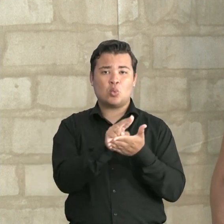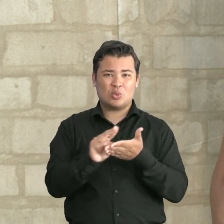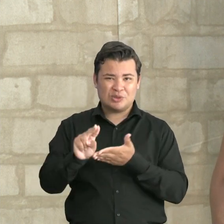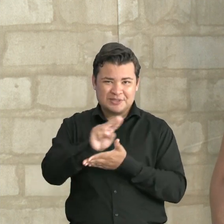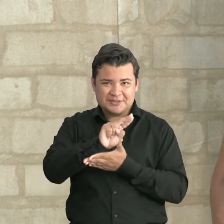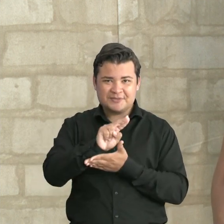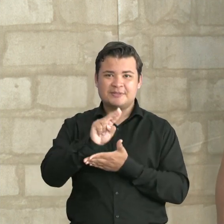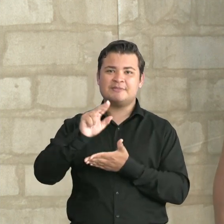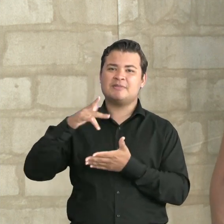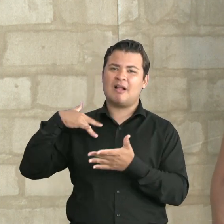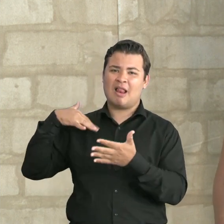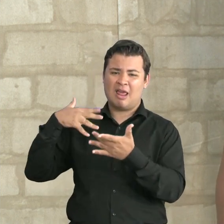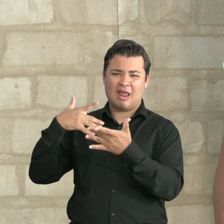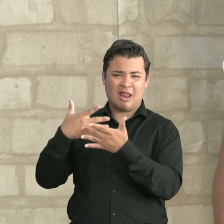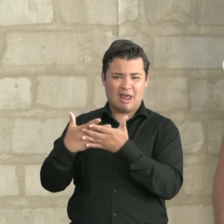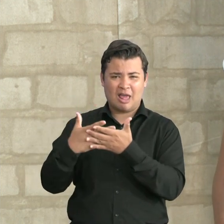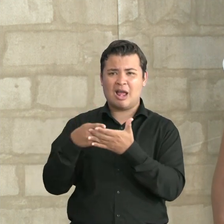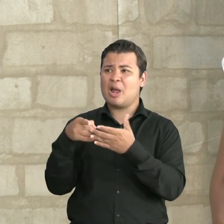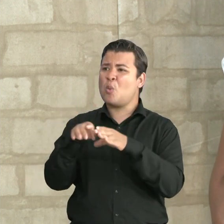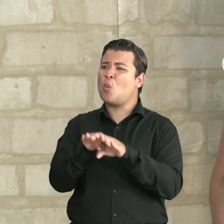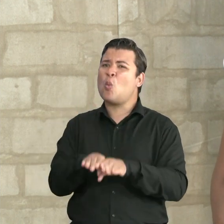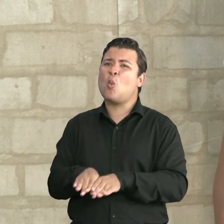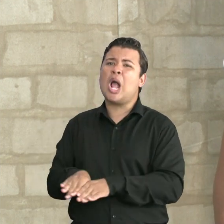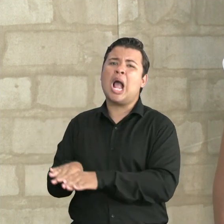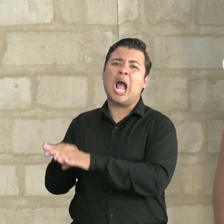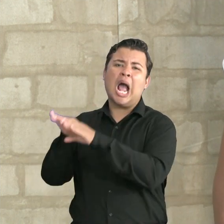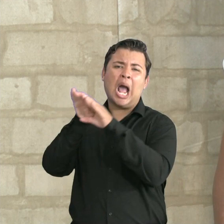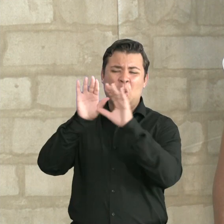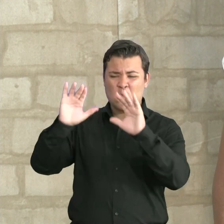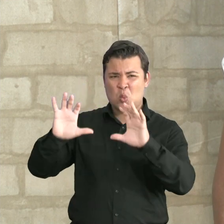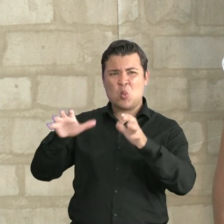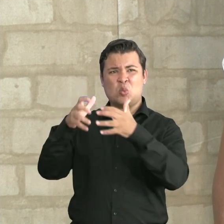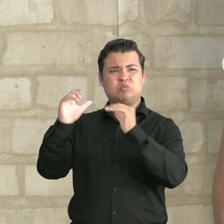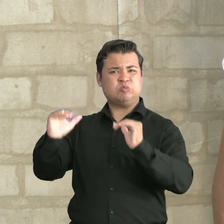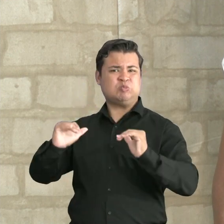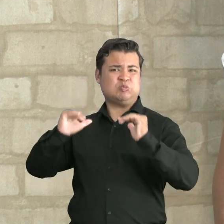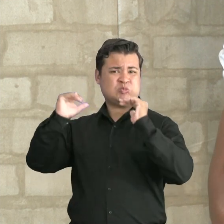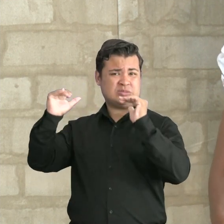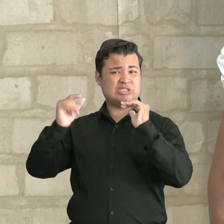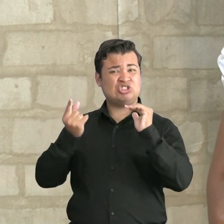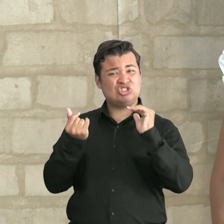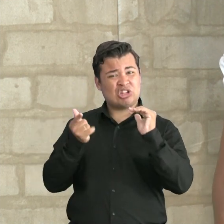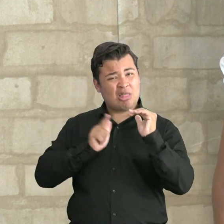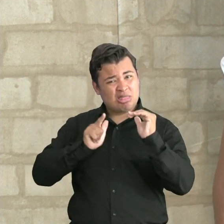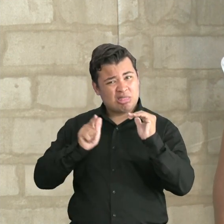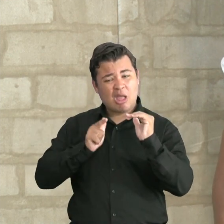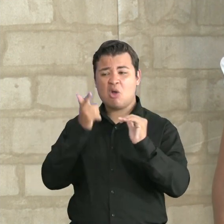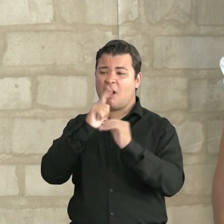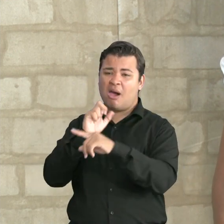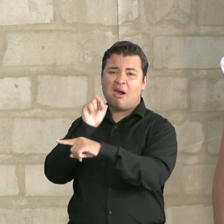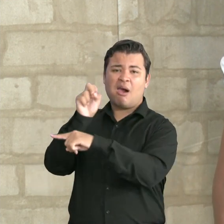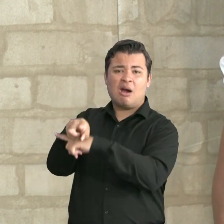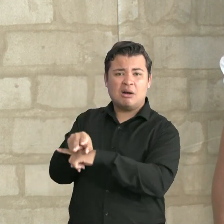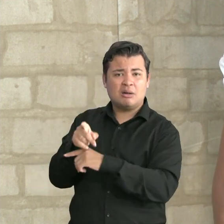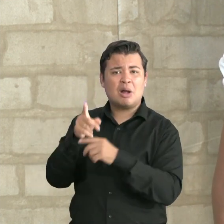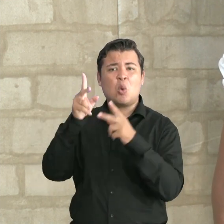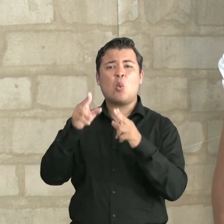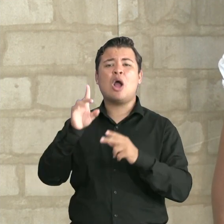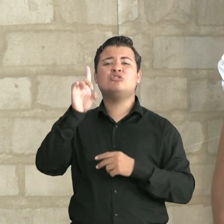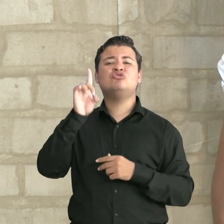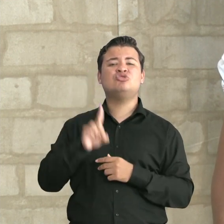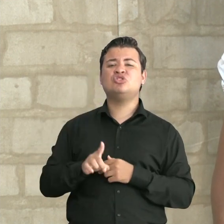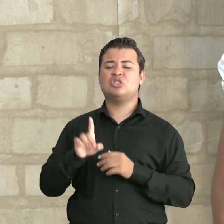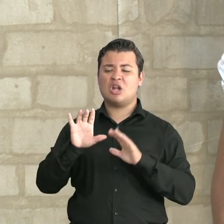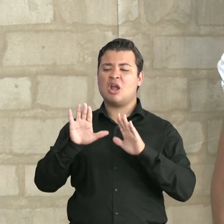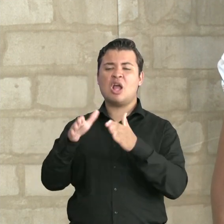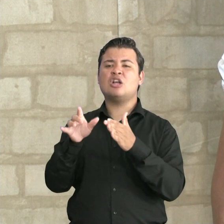socio-historicamente homogêneo, elitizado, vivenciado como se fosse direito de um único